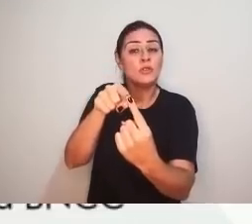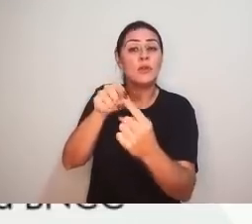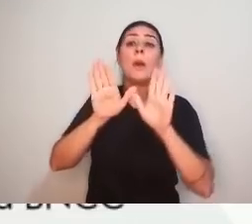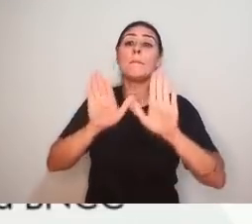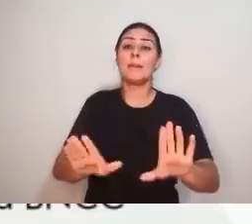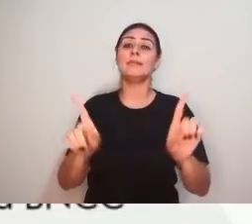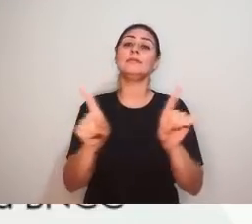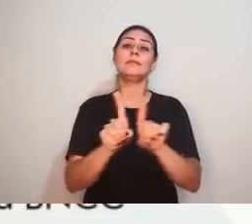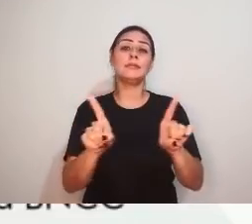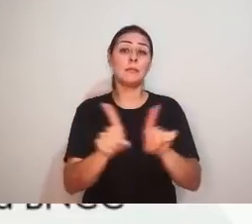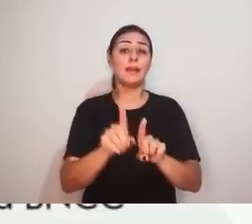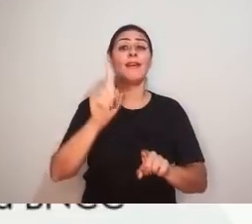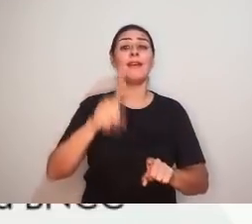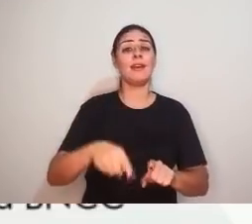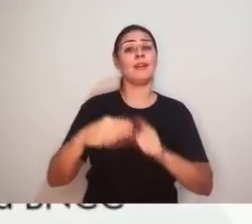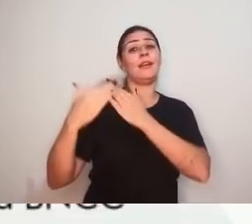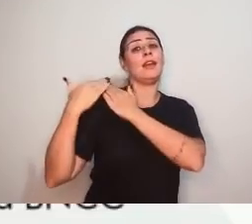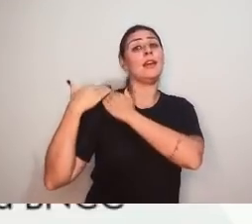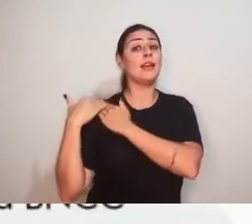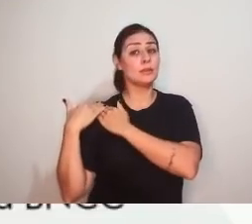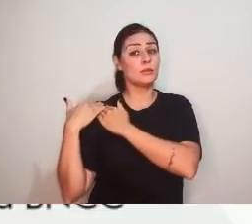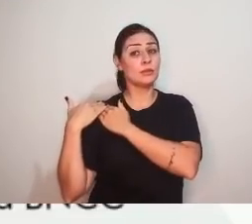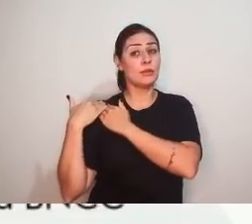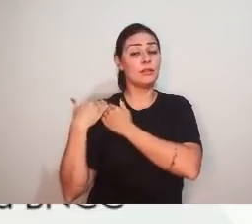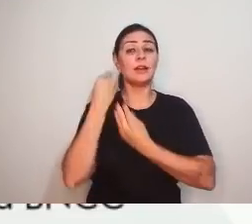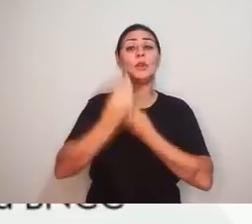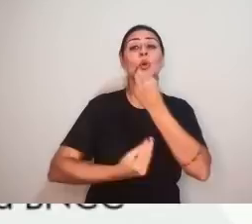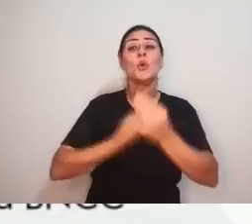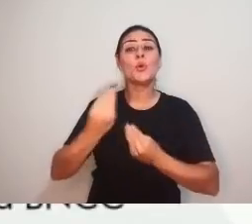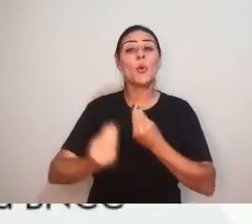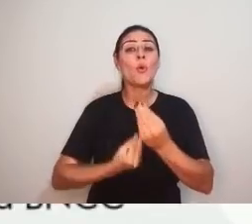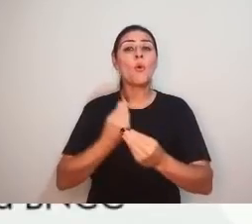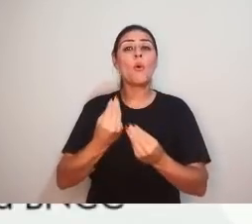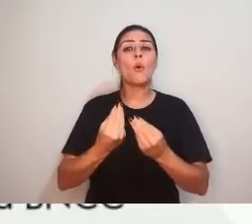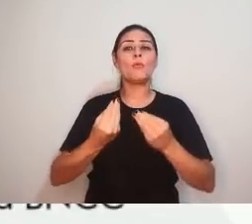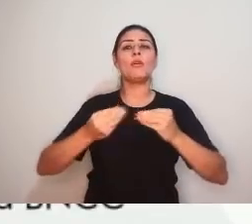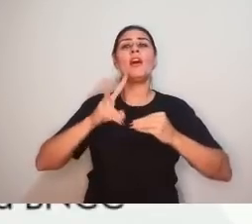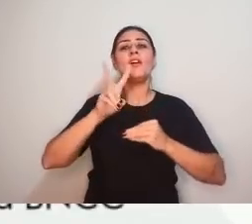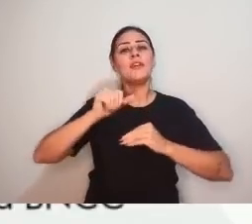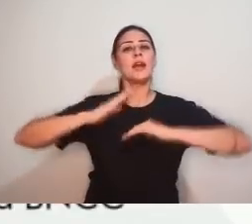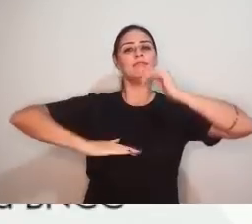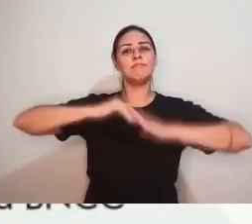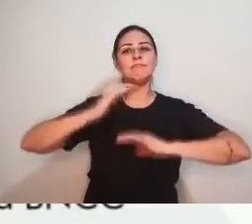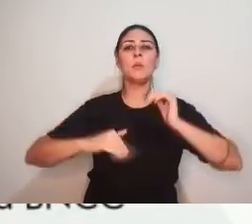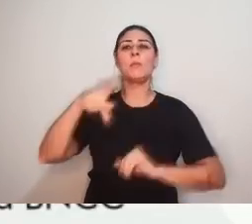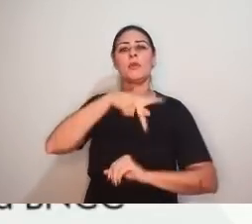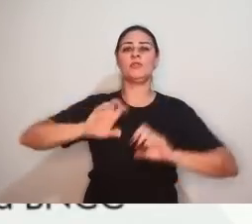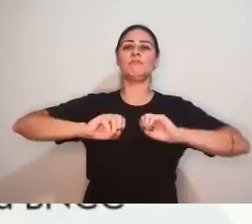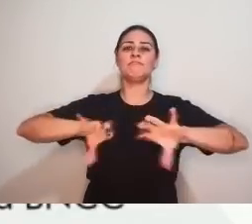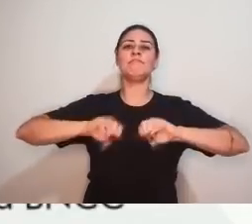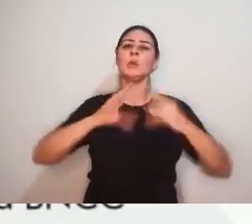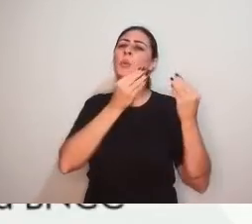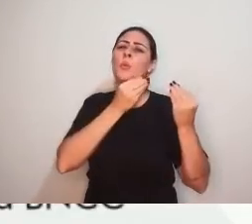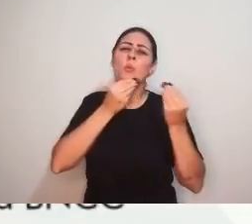intencionalidade, mas também ela responde por todos os mecanismos necessários para que a